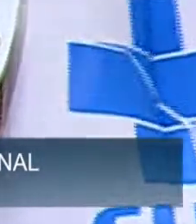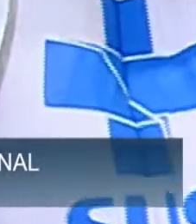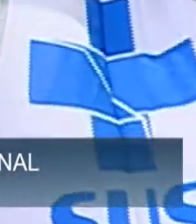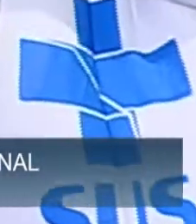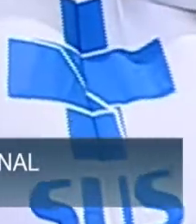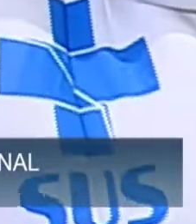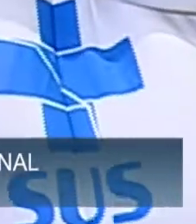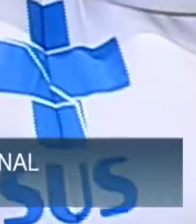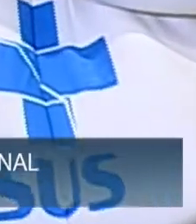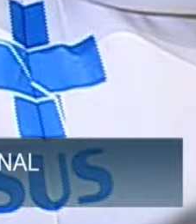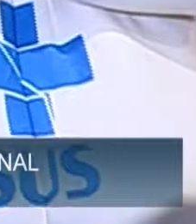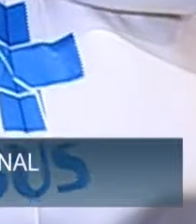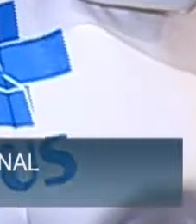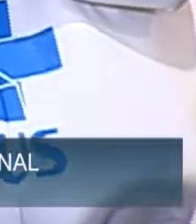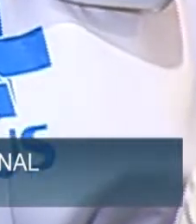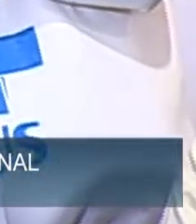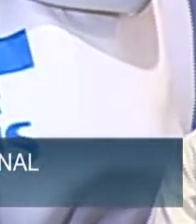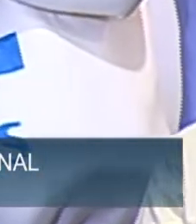Tá bom?